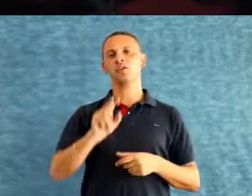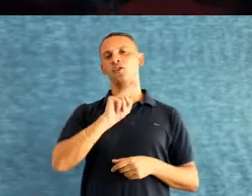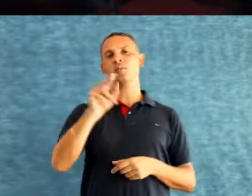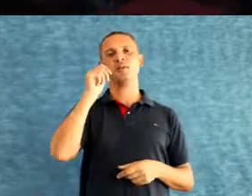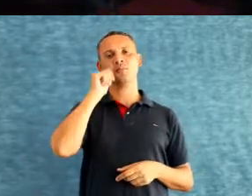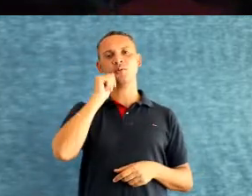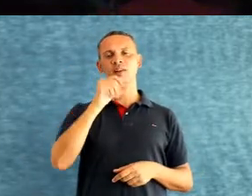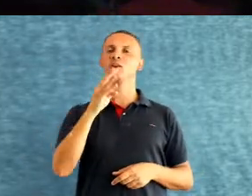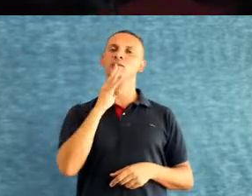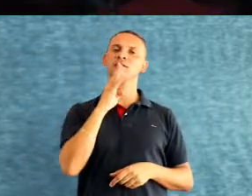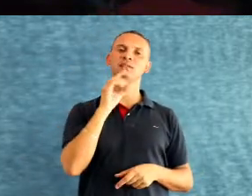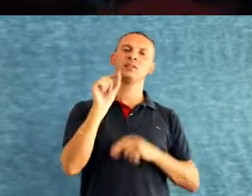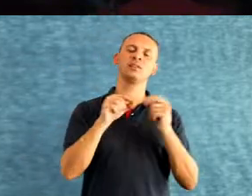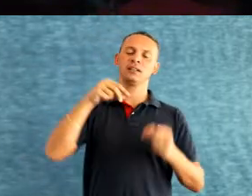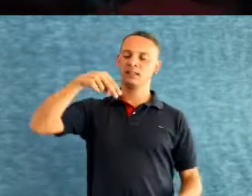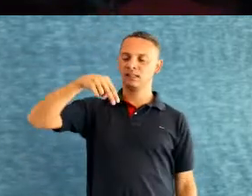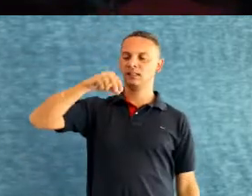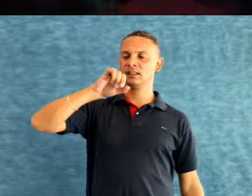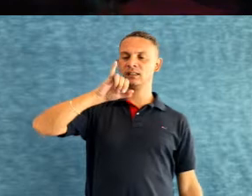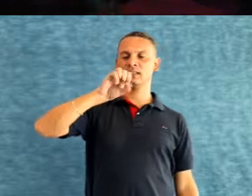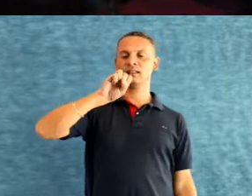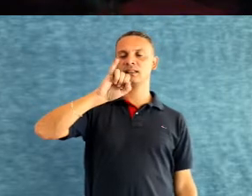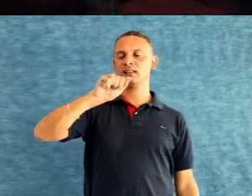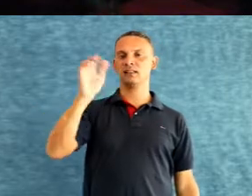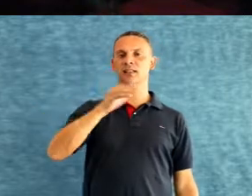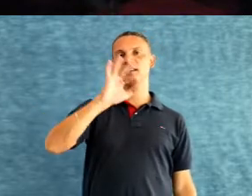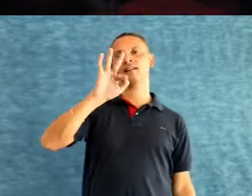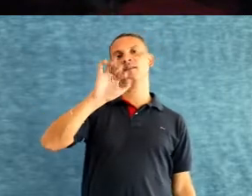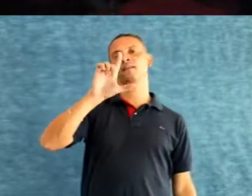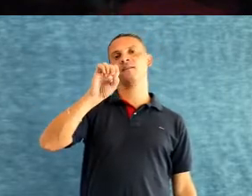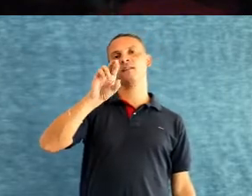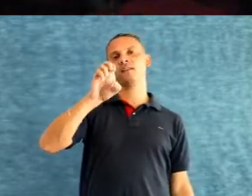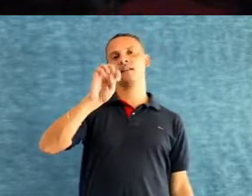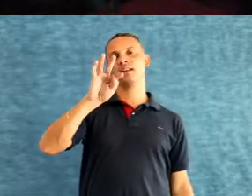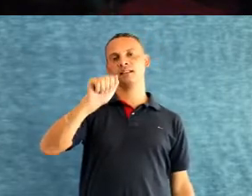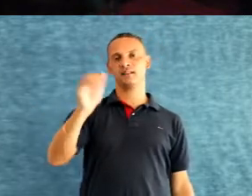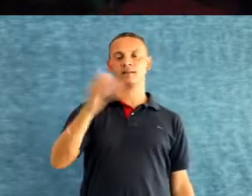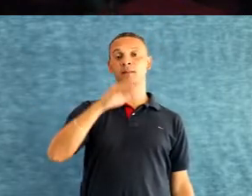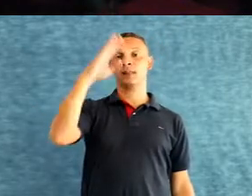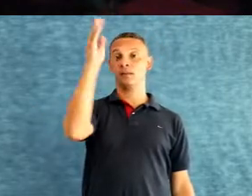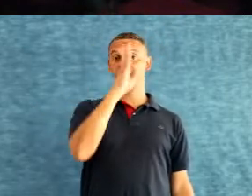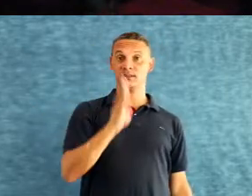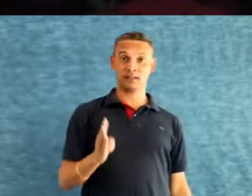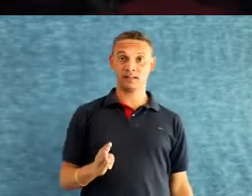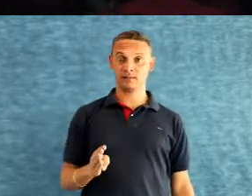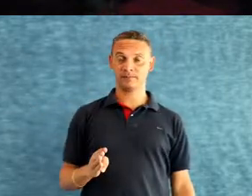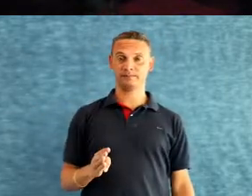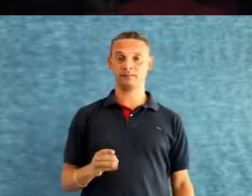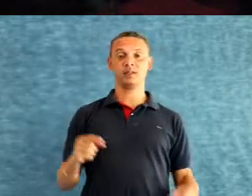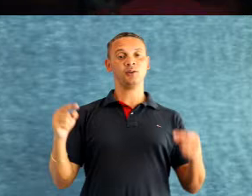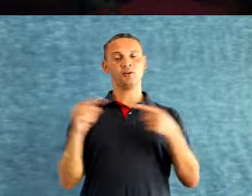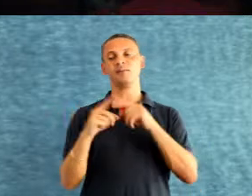tornou conhecida. Nízia Floresta Brasileira Augusta. É um pseudônimo. O nome era Dionísia Gonçalves